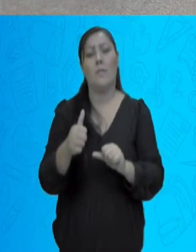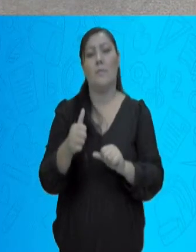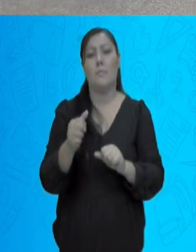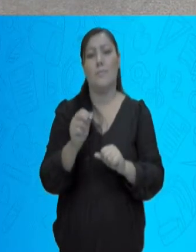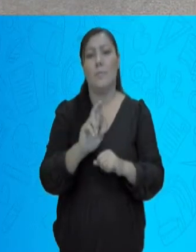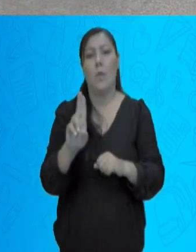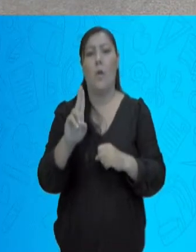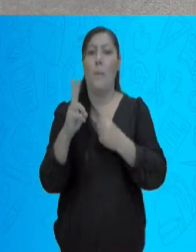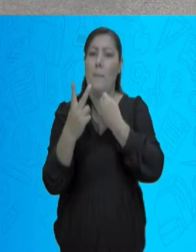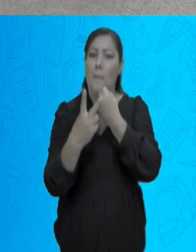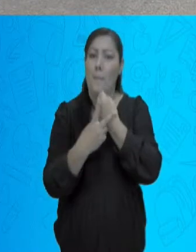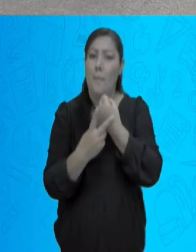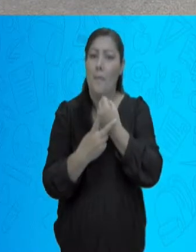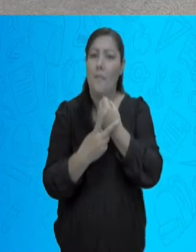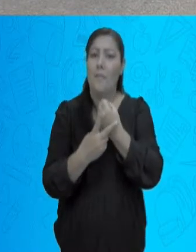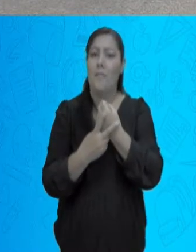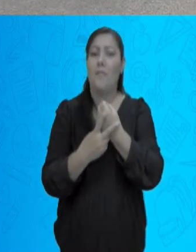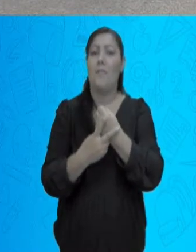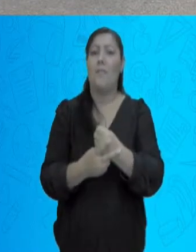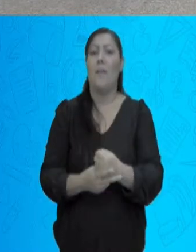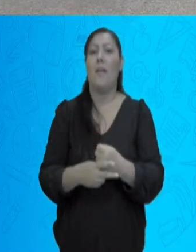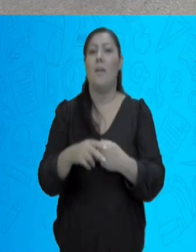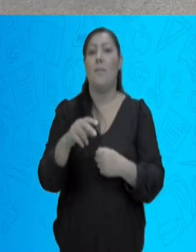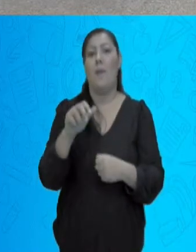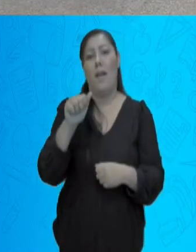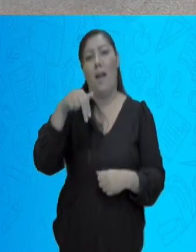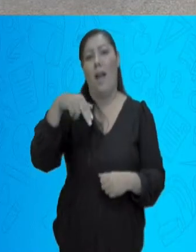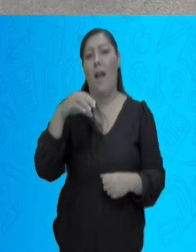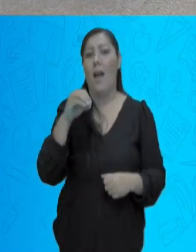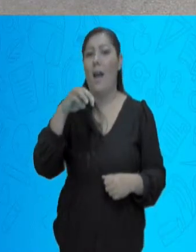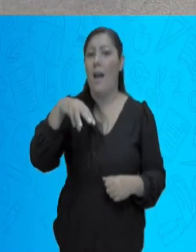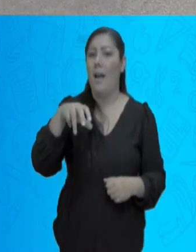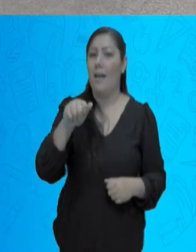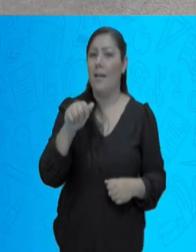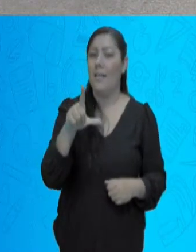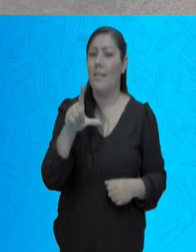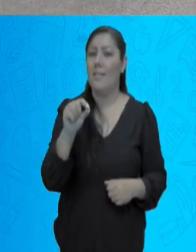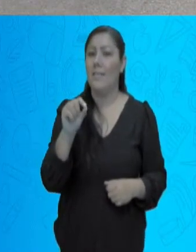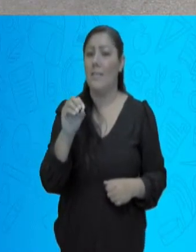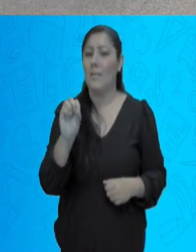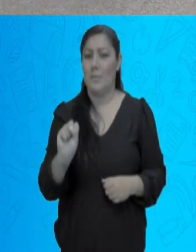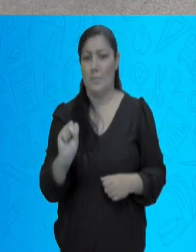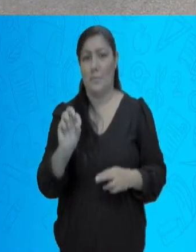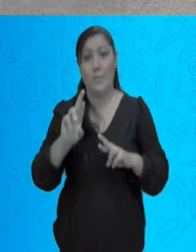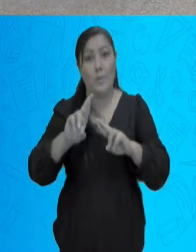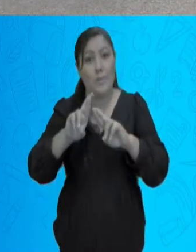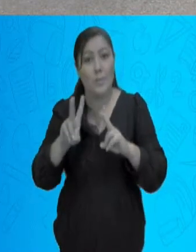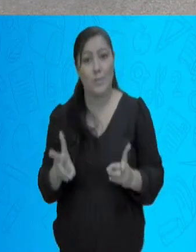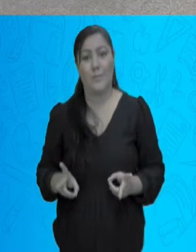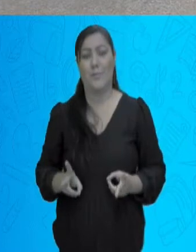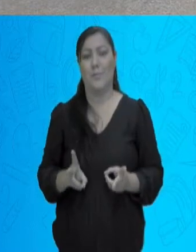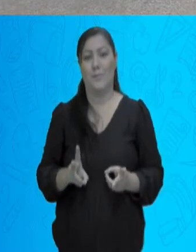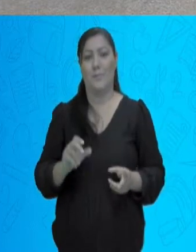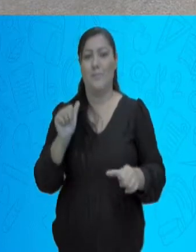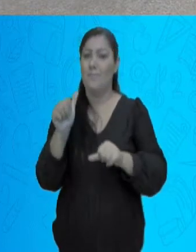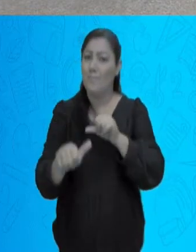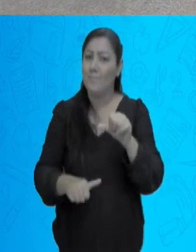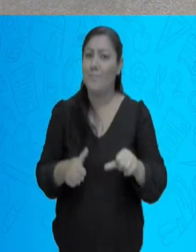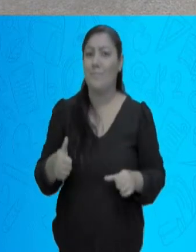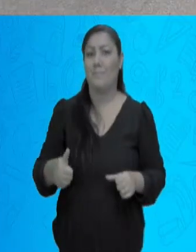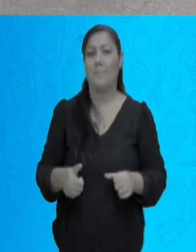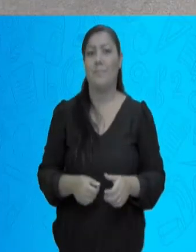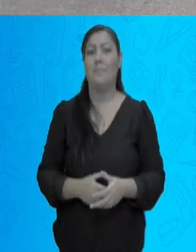verbos anômalos. Isso mesmo, são os verbos que apresentam essas